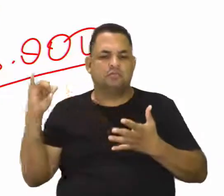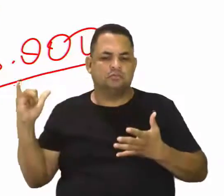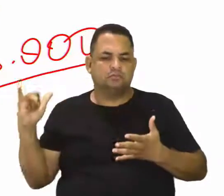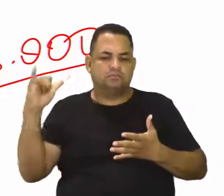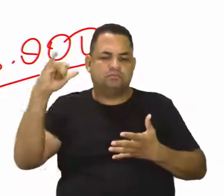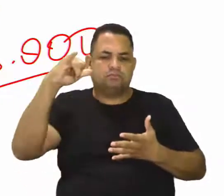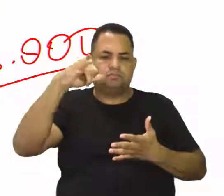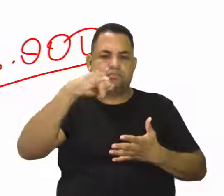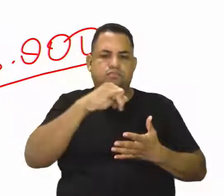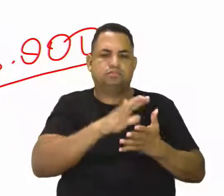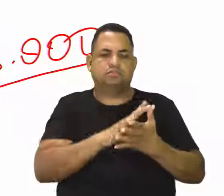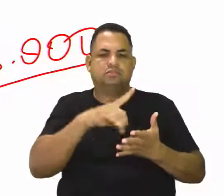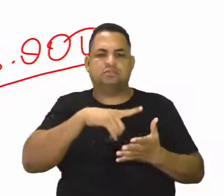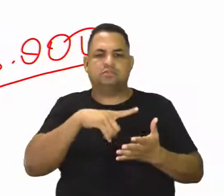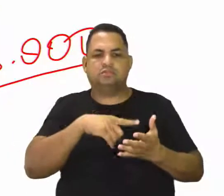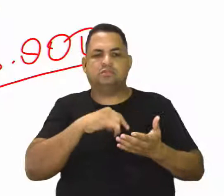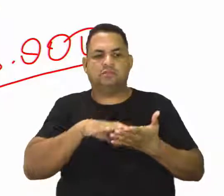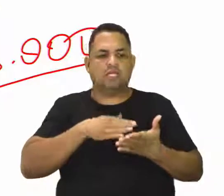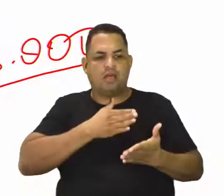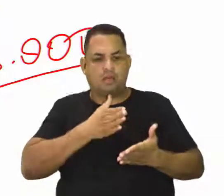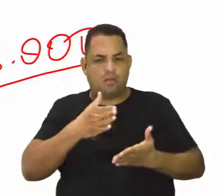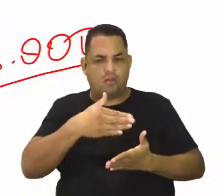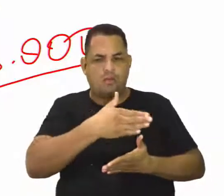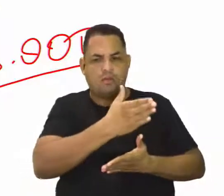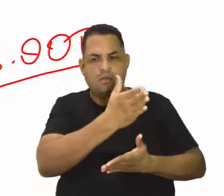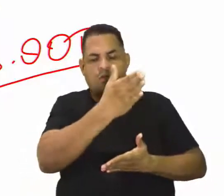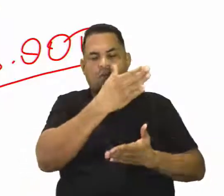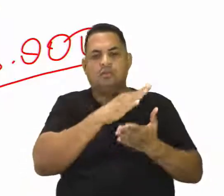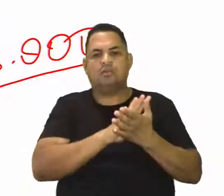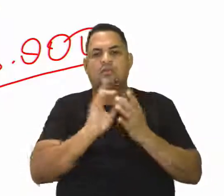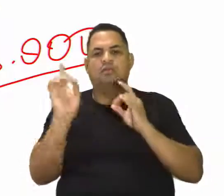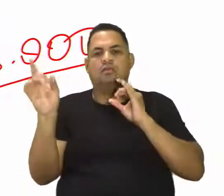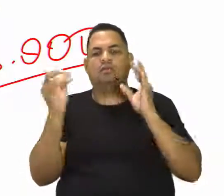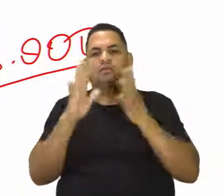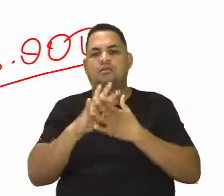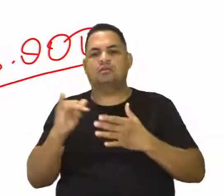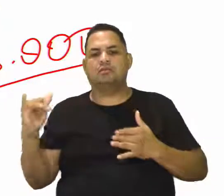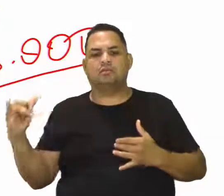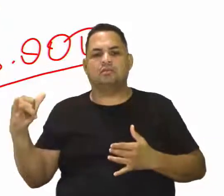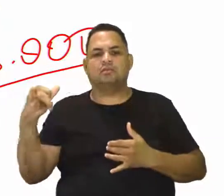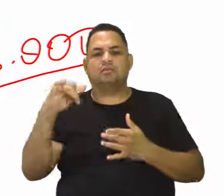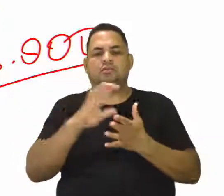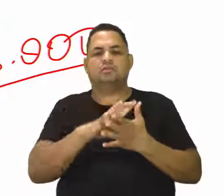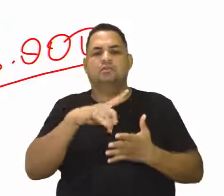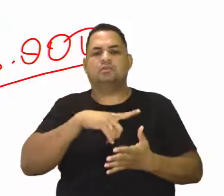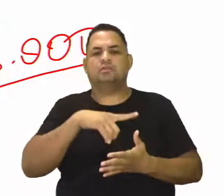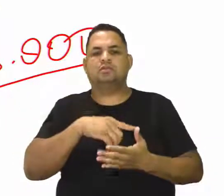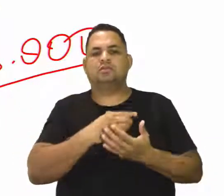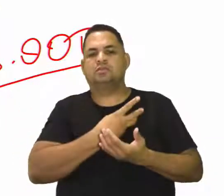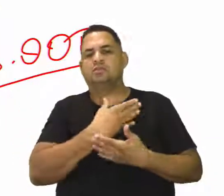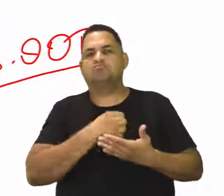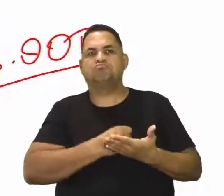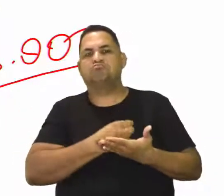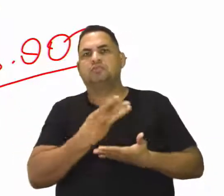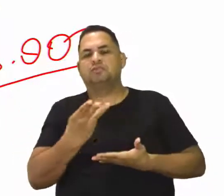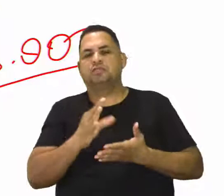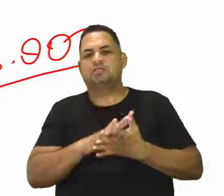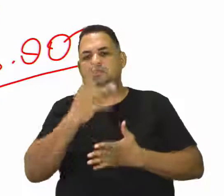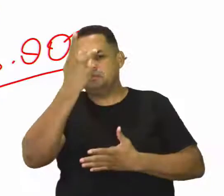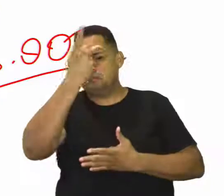que ter Il Tais rotas e que cada avião estava com uma composição de tantas pessoas